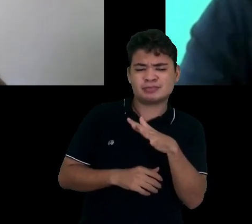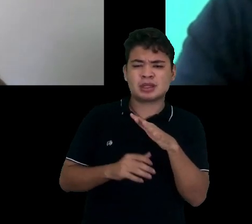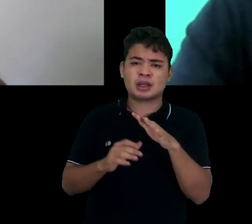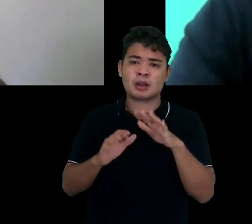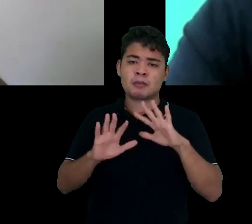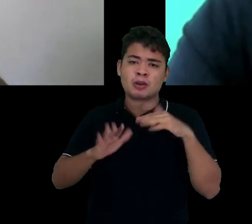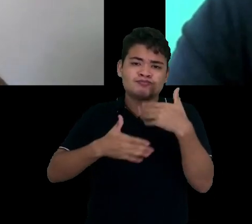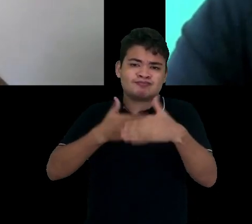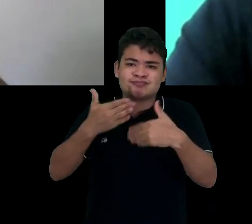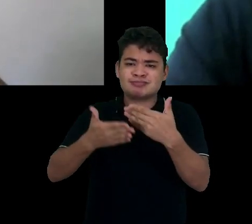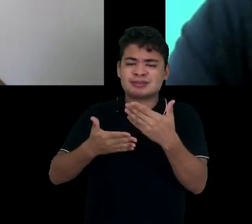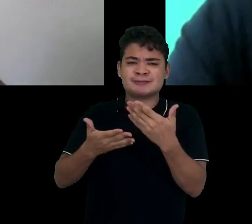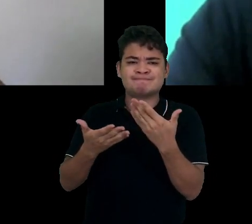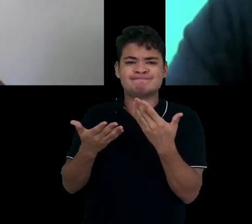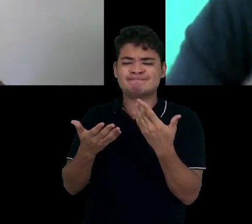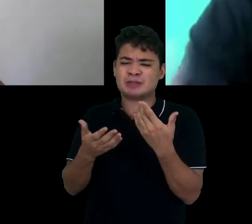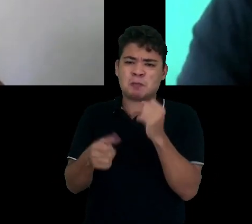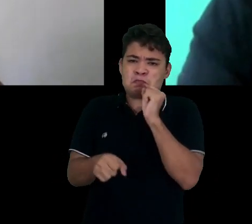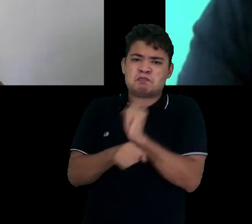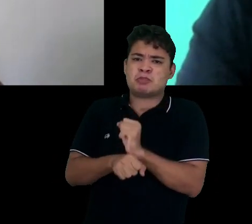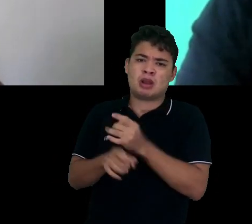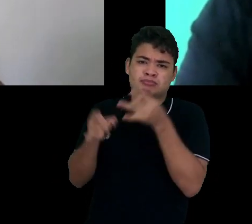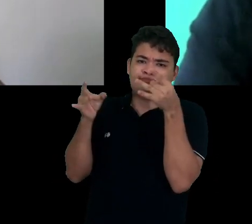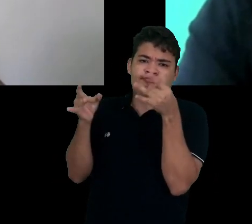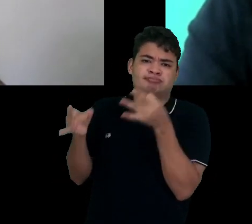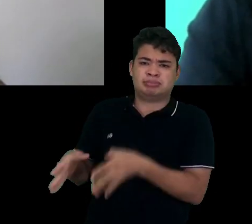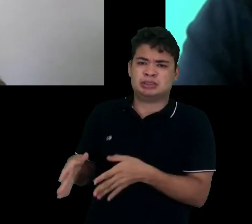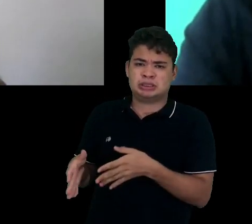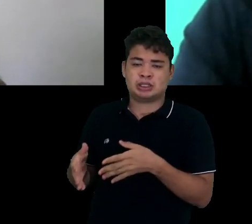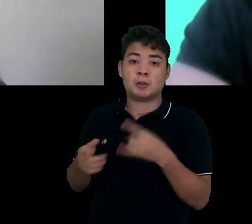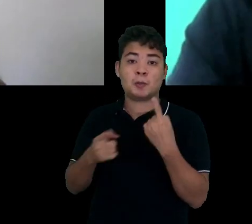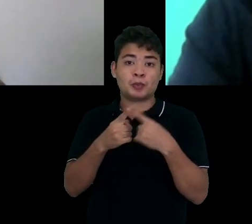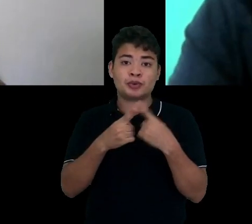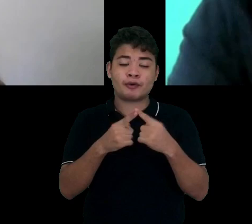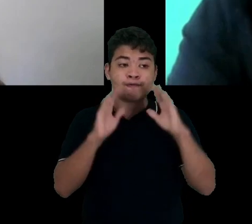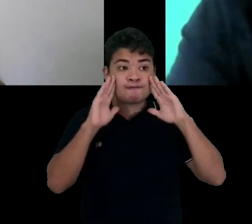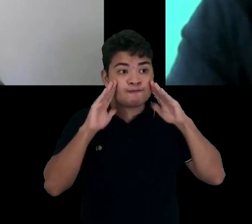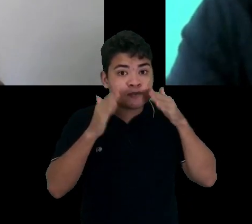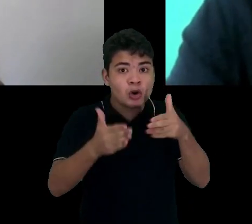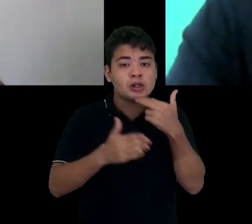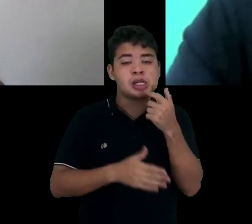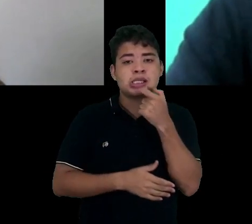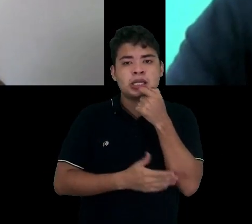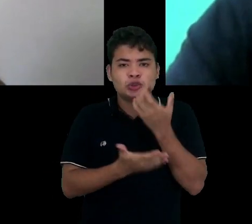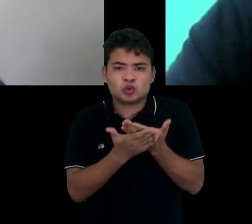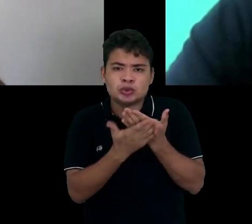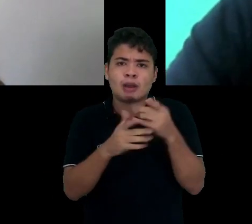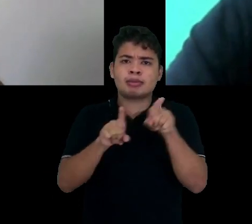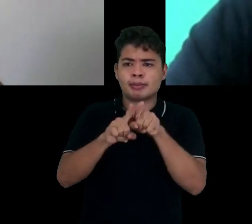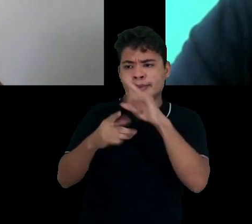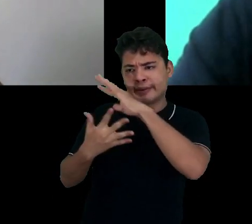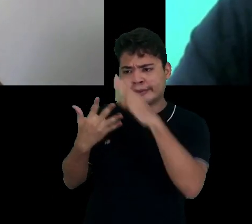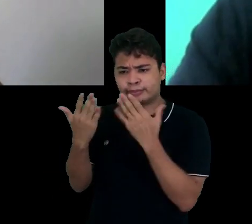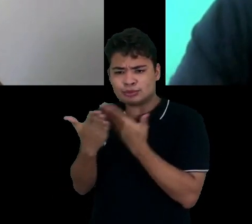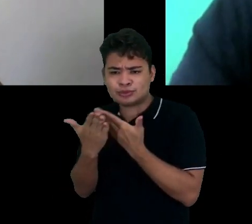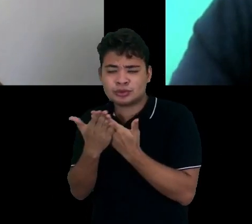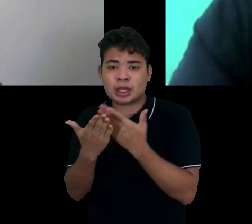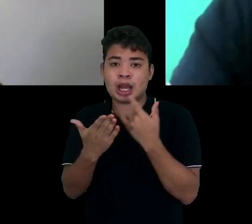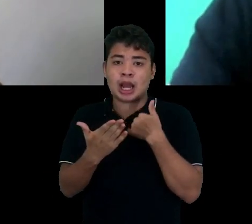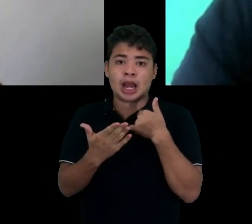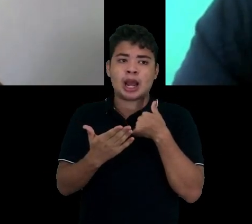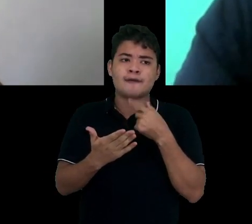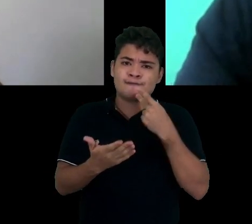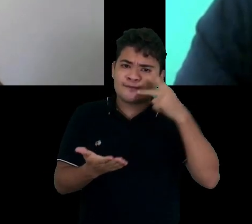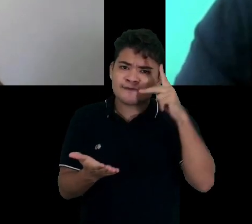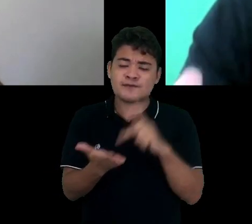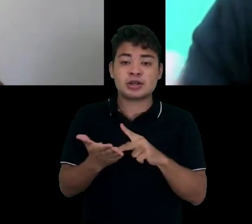pouquinho, e aí depois uma época eu parei de estudar, que eu comecei a estudar inglês, comecei a estudar Libras, e assim, o